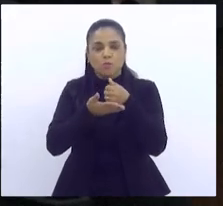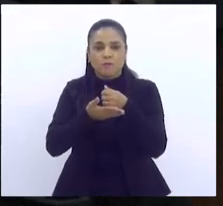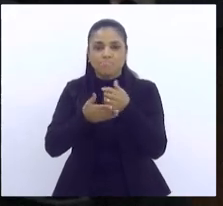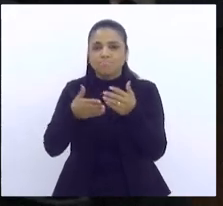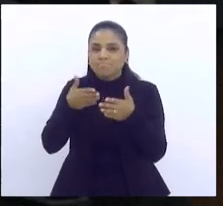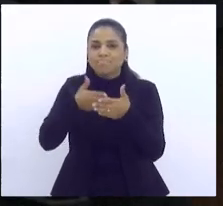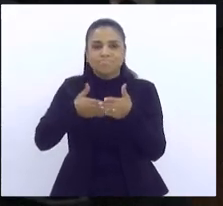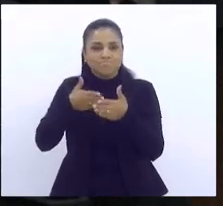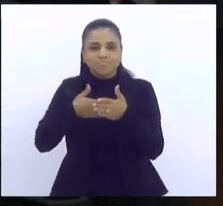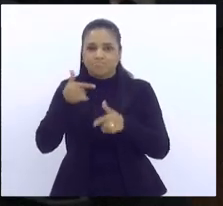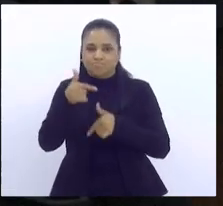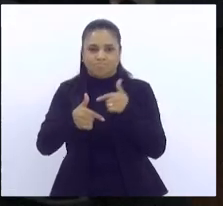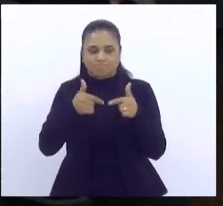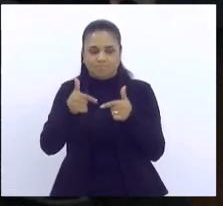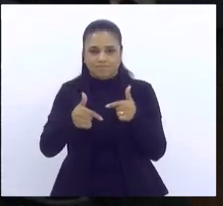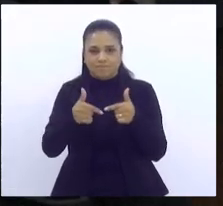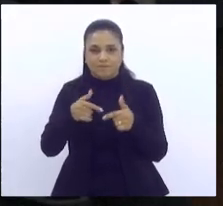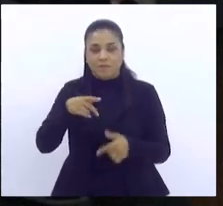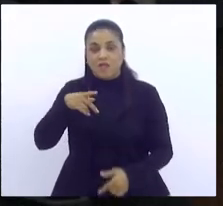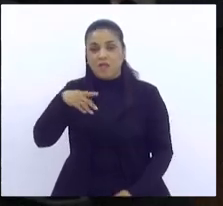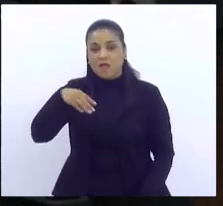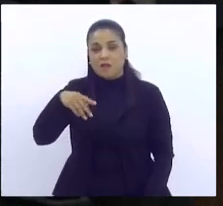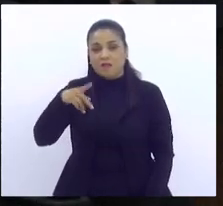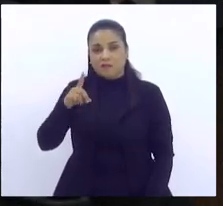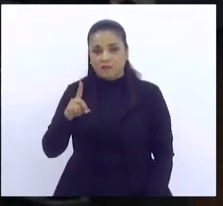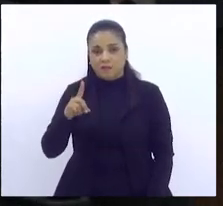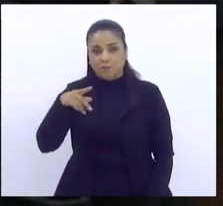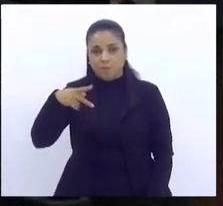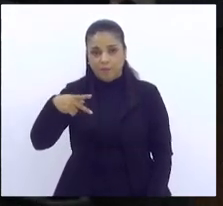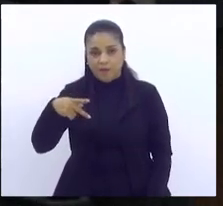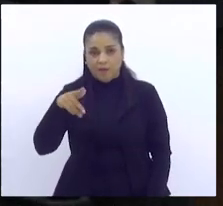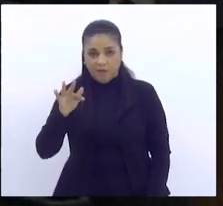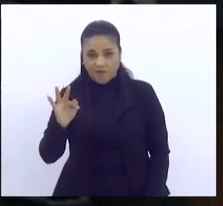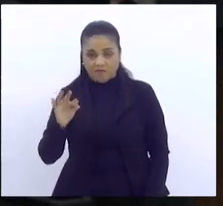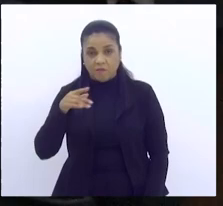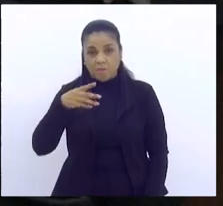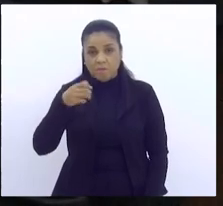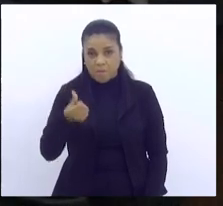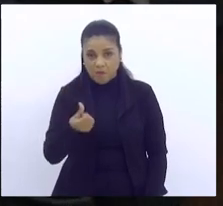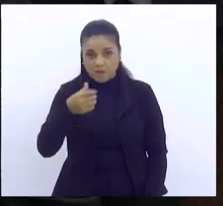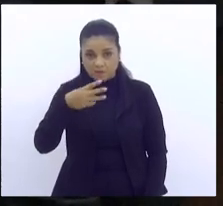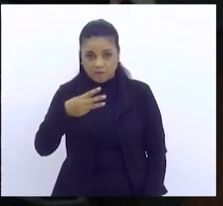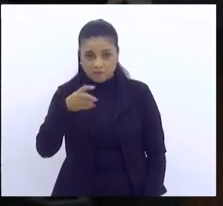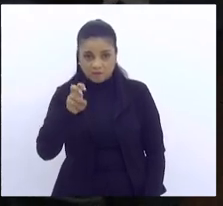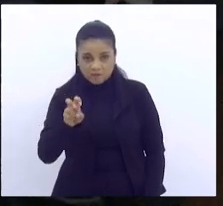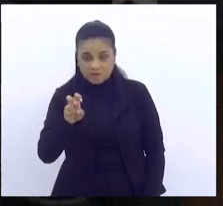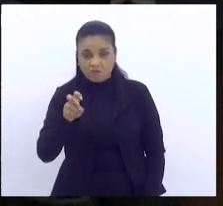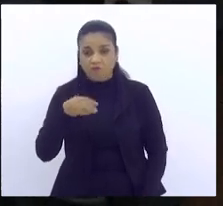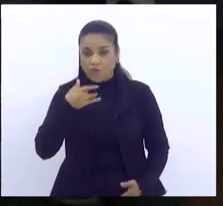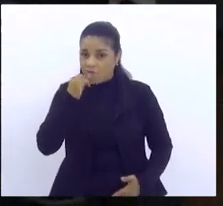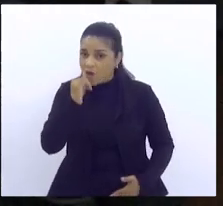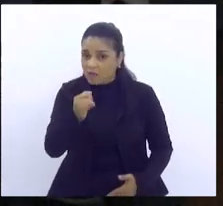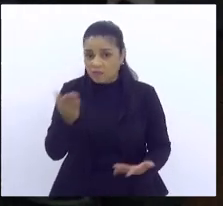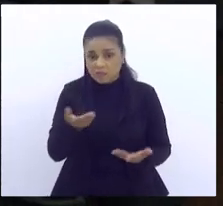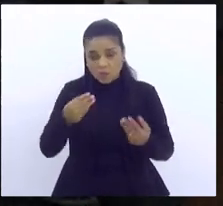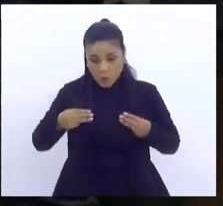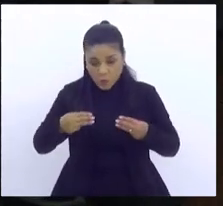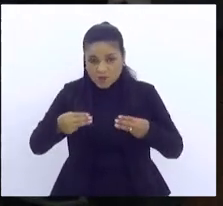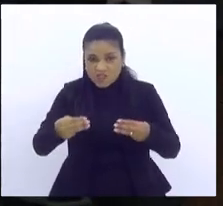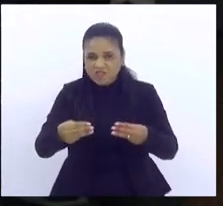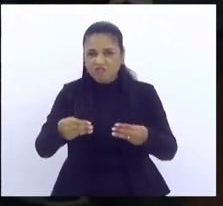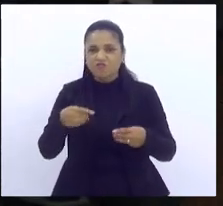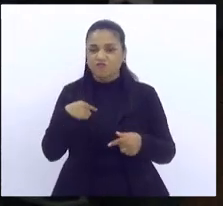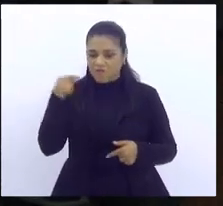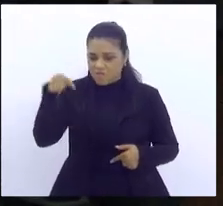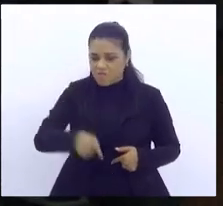trabalhar. A DPF 635 foi falada aqui. É isso que o ministro tinha que vir aqui para poder ver a realidade que nós